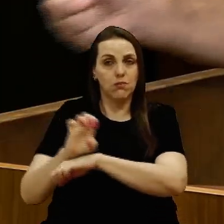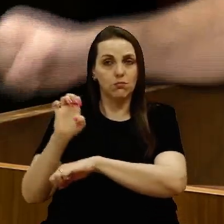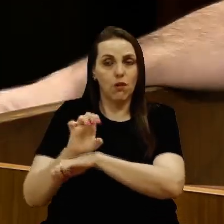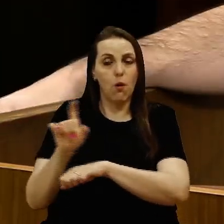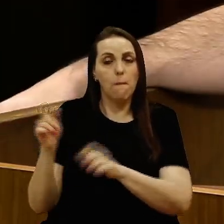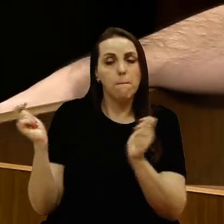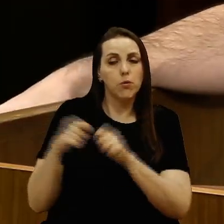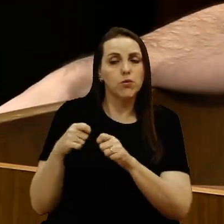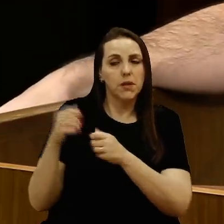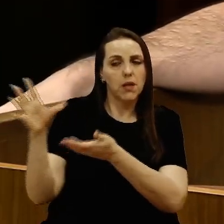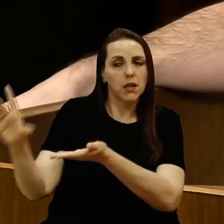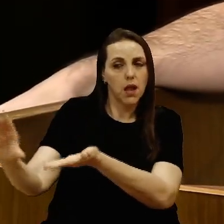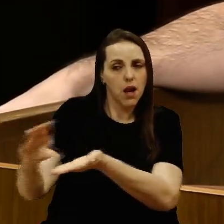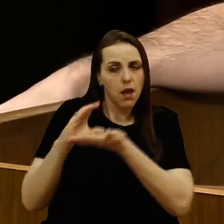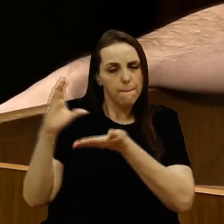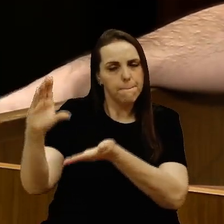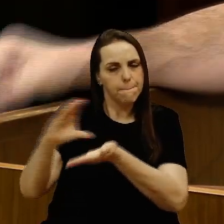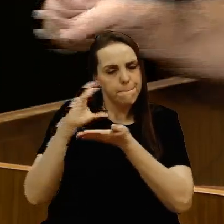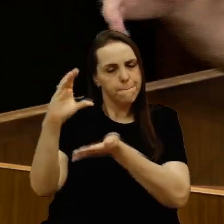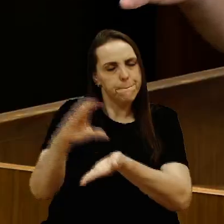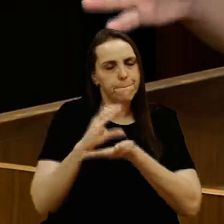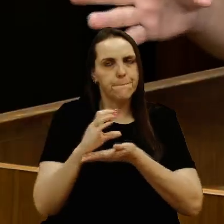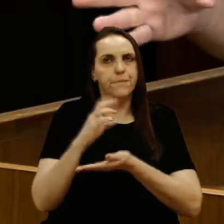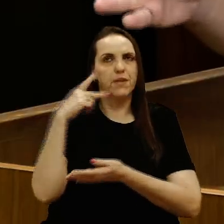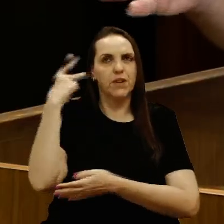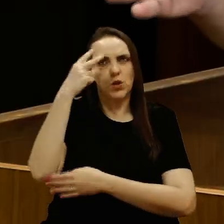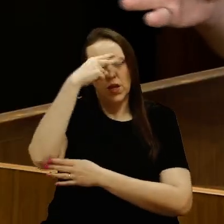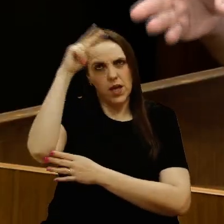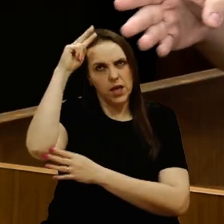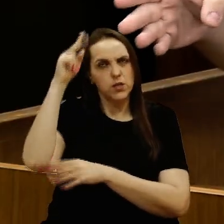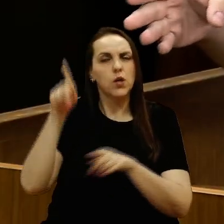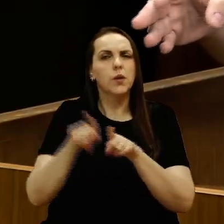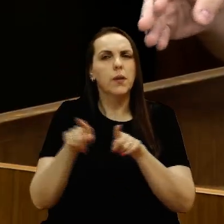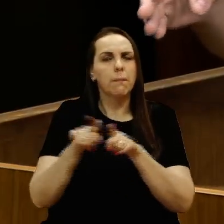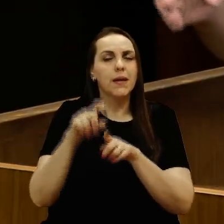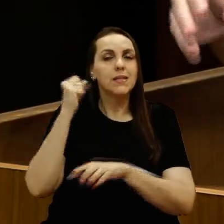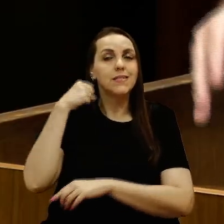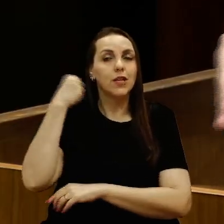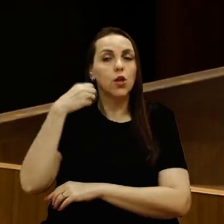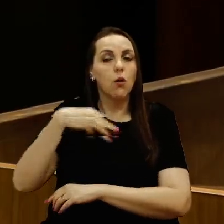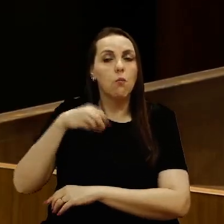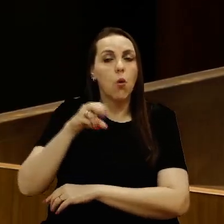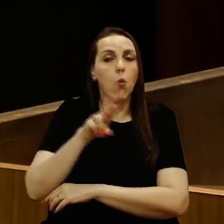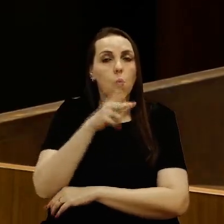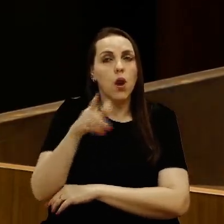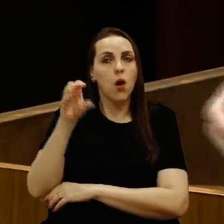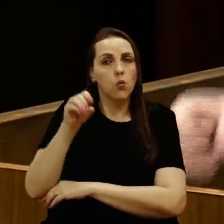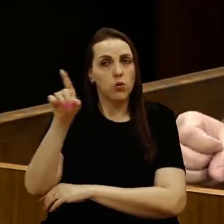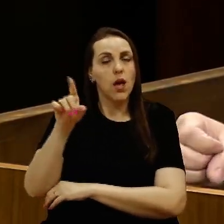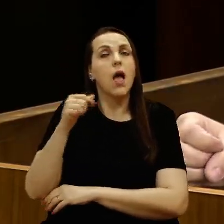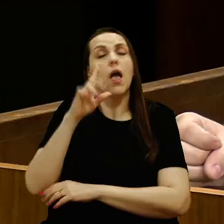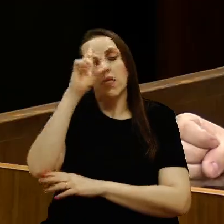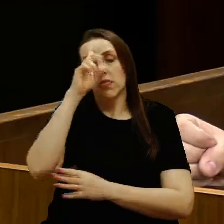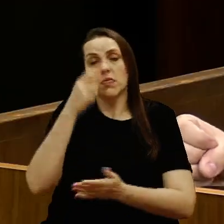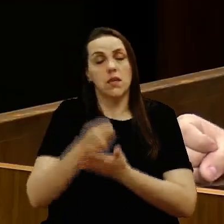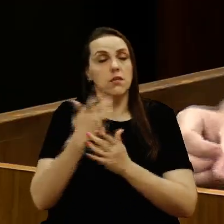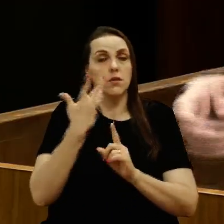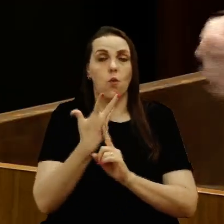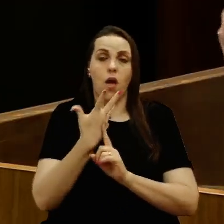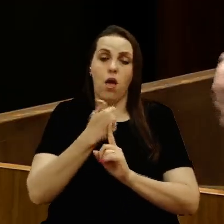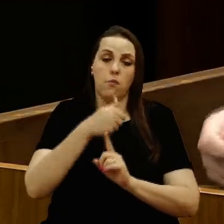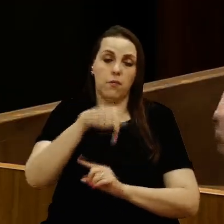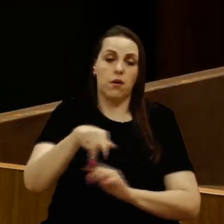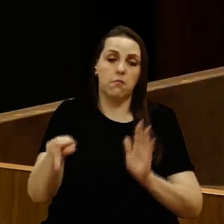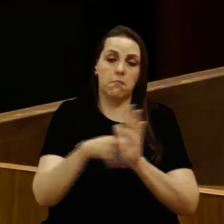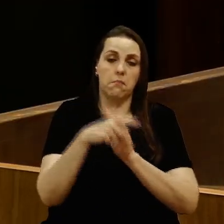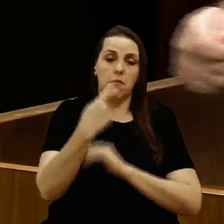vereador Edson da Rosa. Estive lá no senador Mourão. Ele disse: isso é uma decisão dos republicanos de Caxias do Sul. Mandem uma carta que